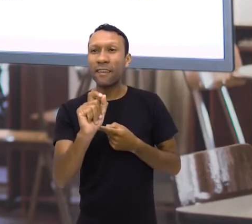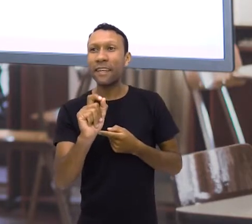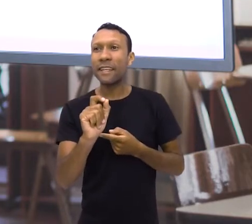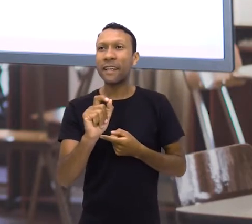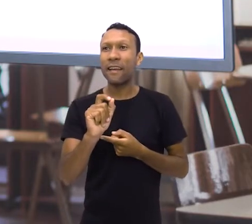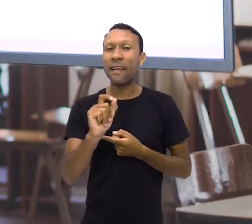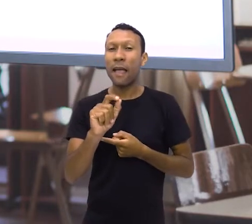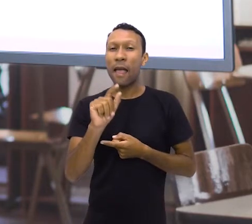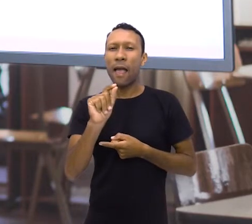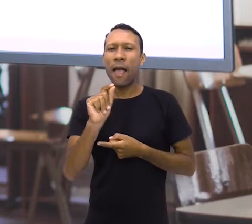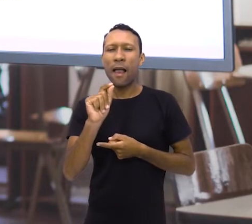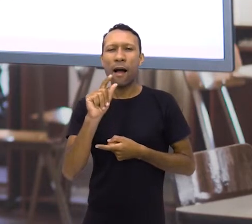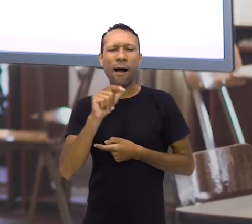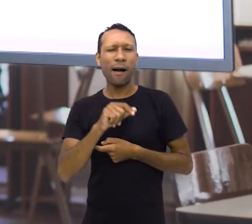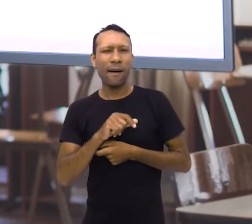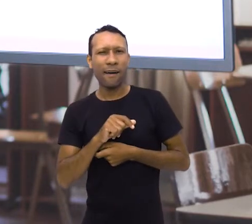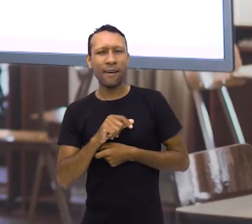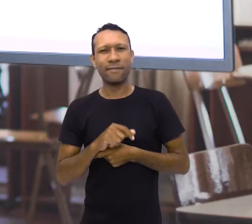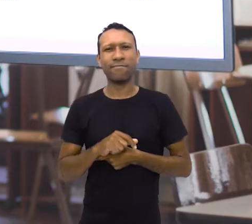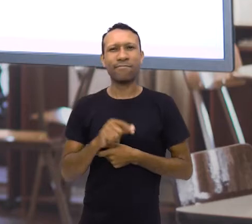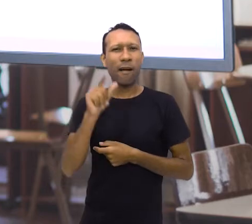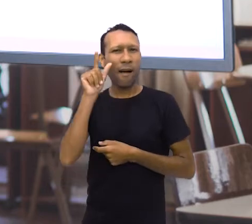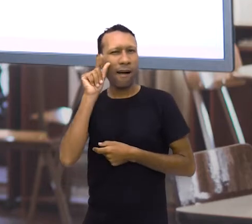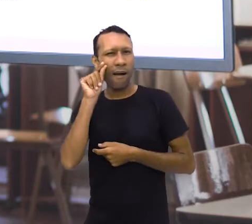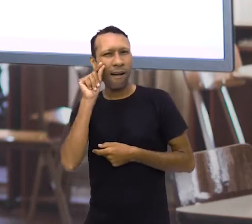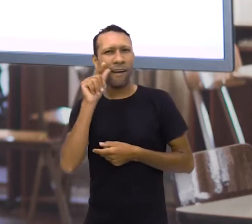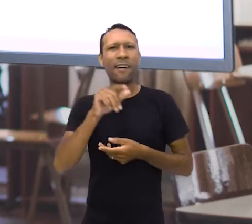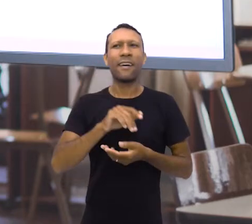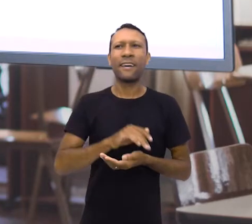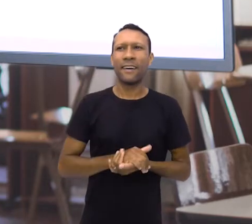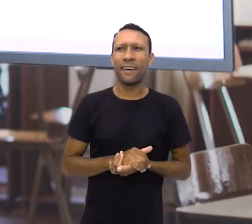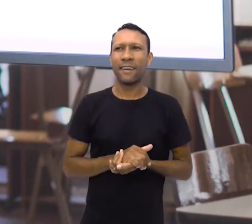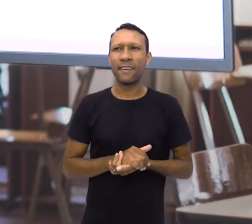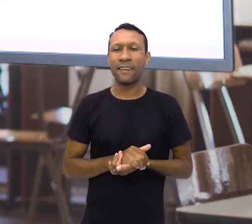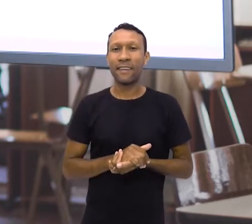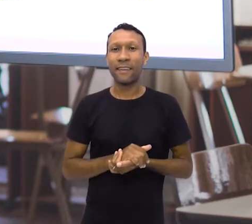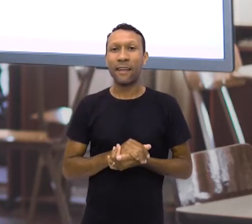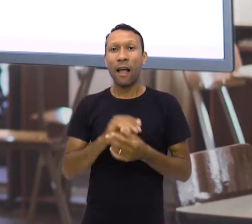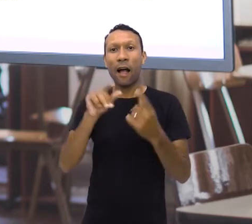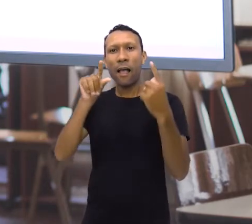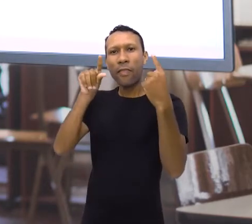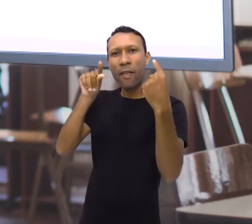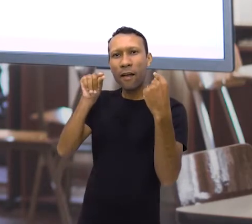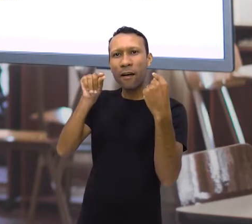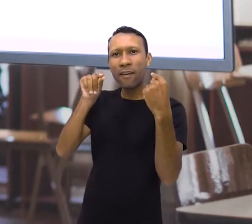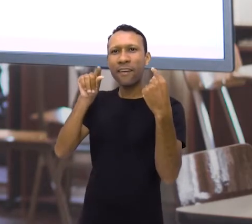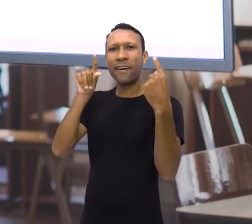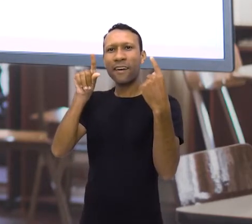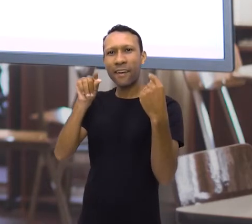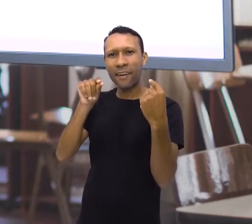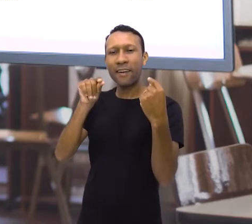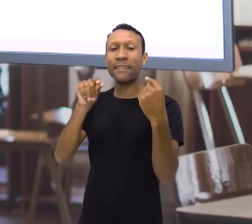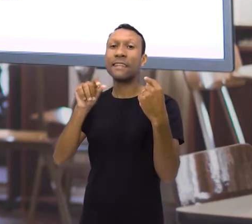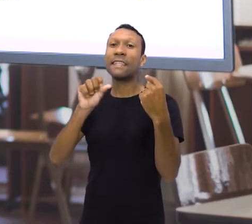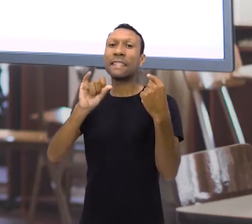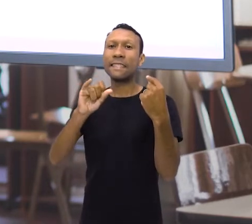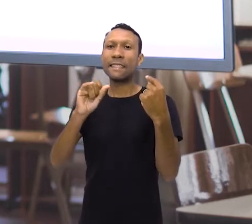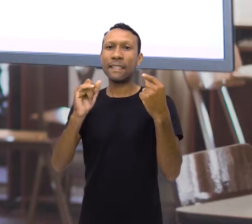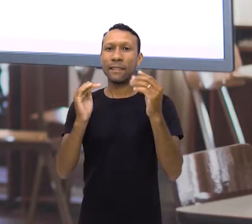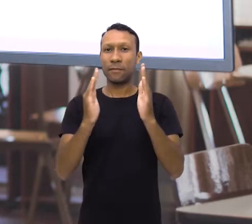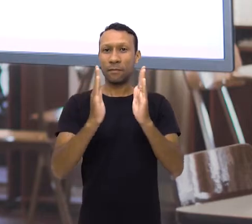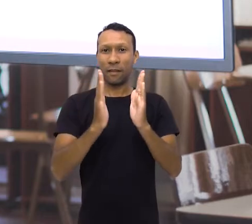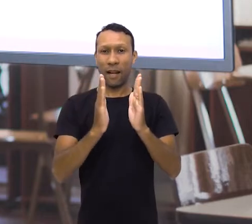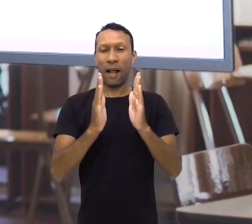ela piscou o olho direito. No seu reflexo, piscou o olho esquerdo. Se eu colocar uma figura sobre a outra,